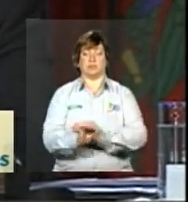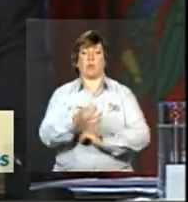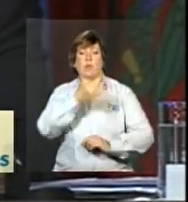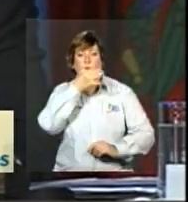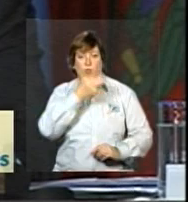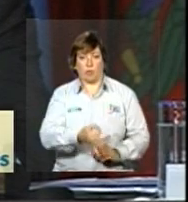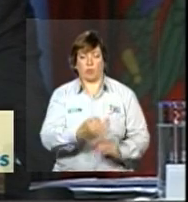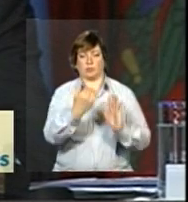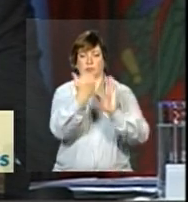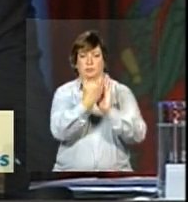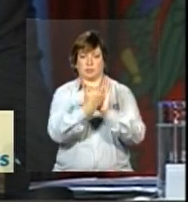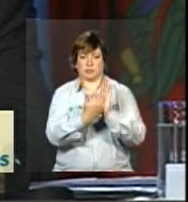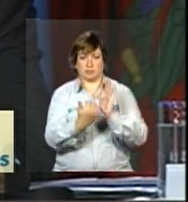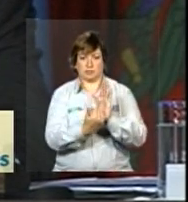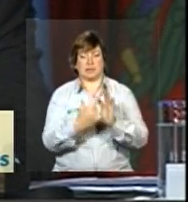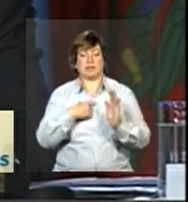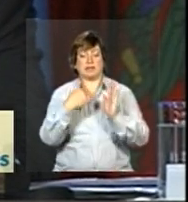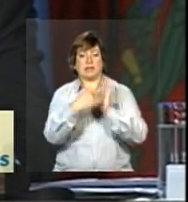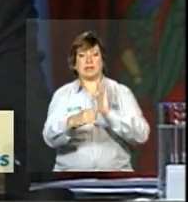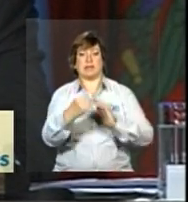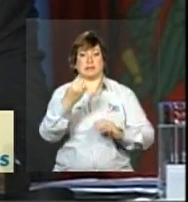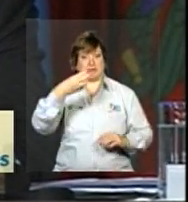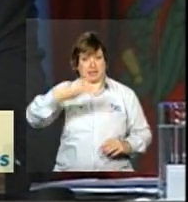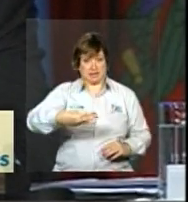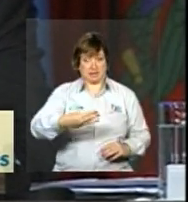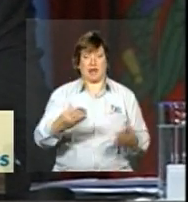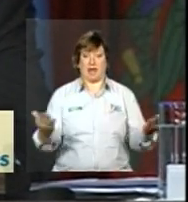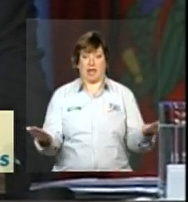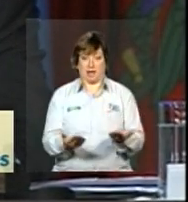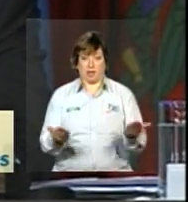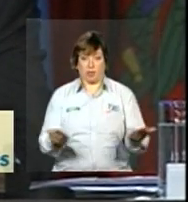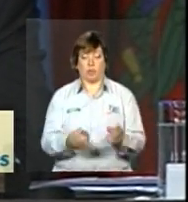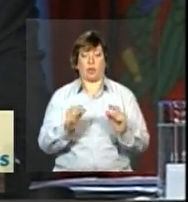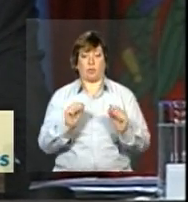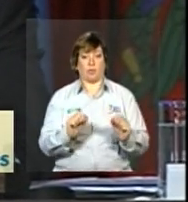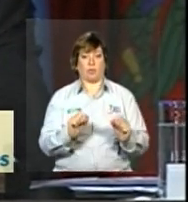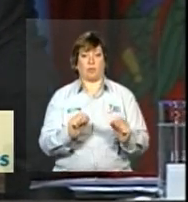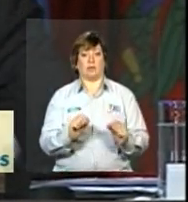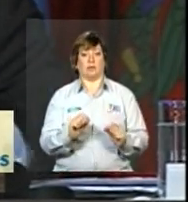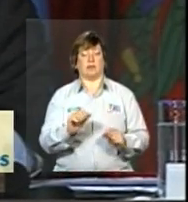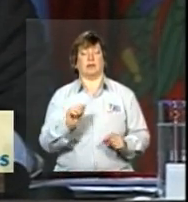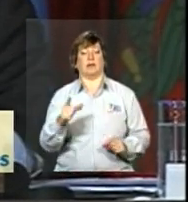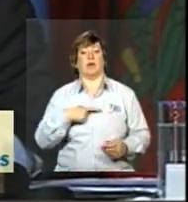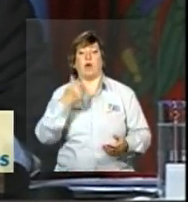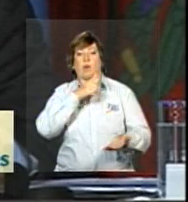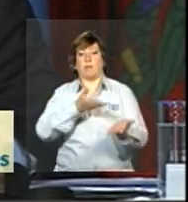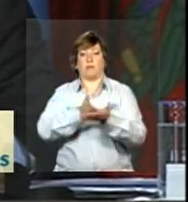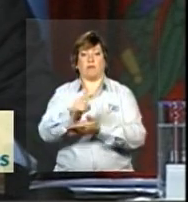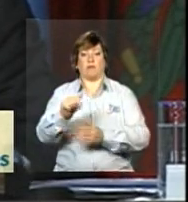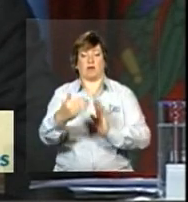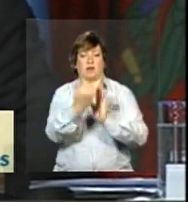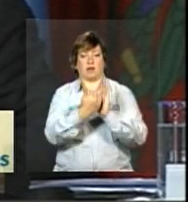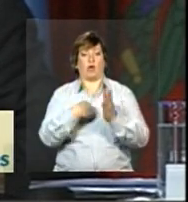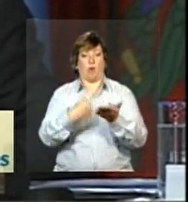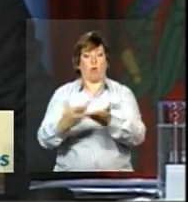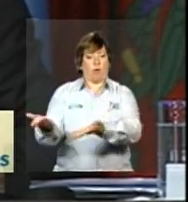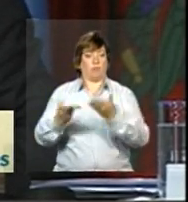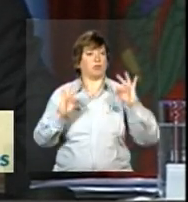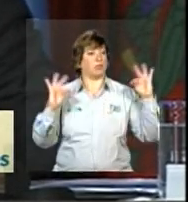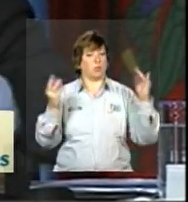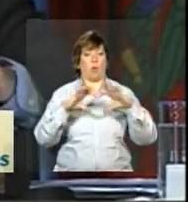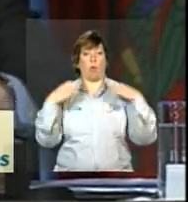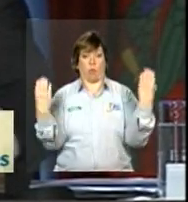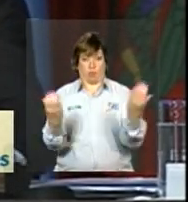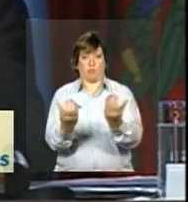já concluiu sua consideração da agenda item 3. Agora, adoção, a aprovação da agenda da conferência. Convido a conferência